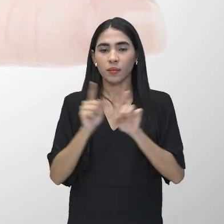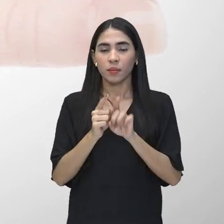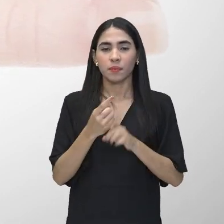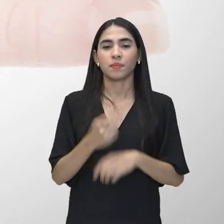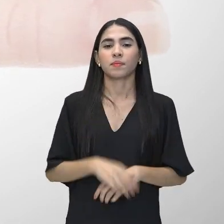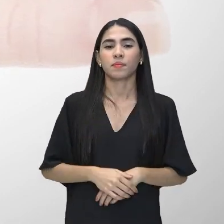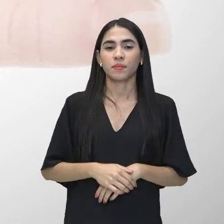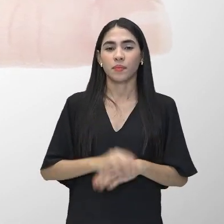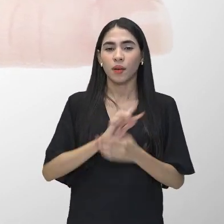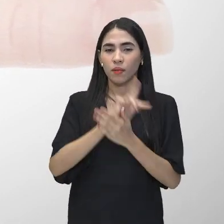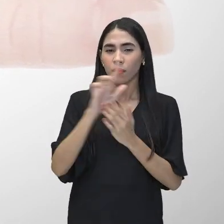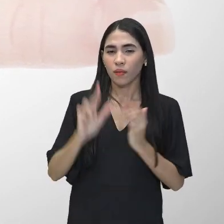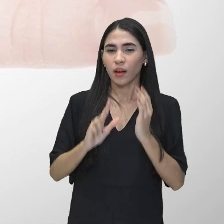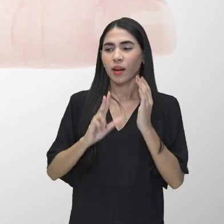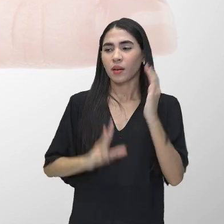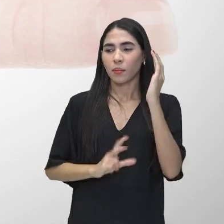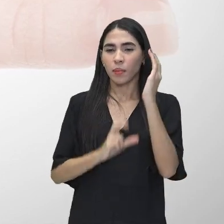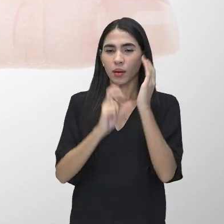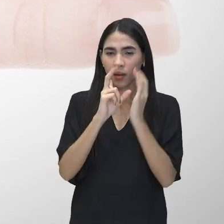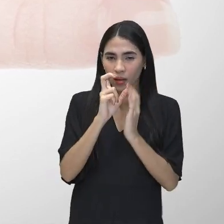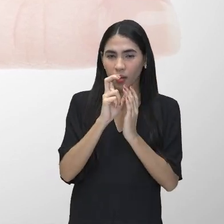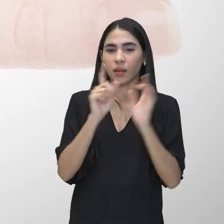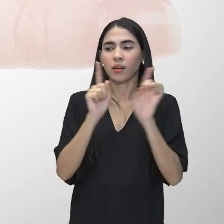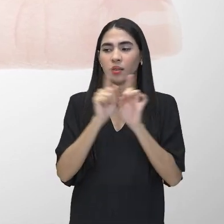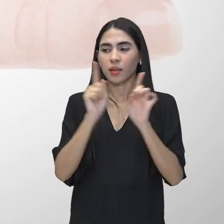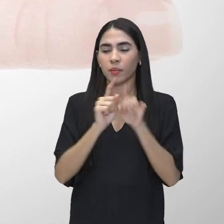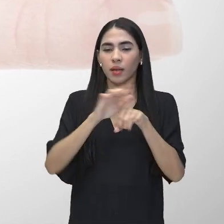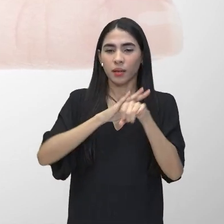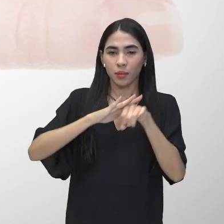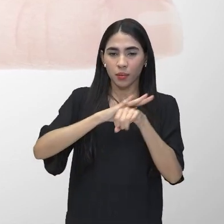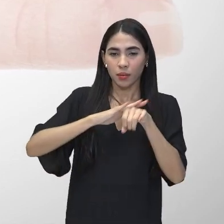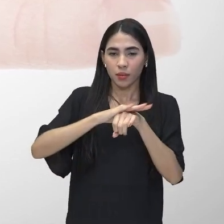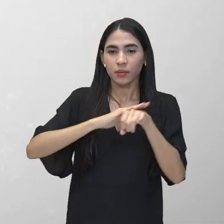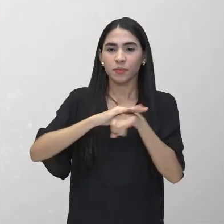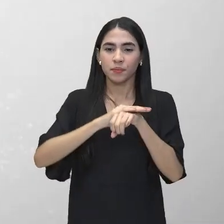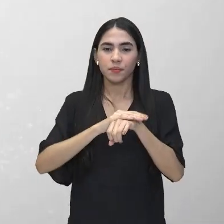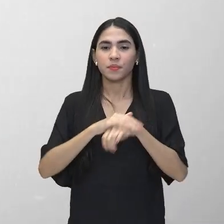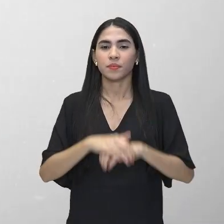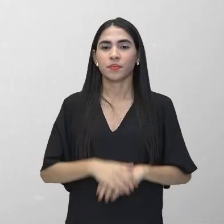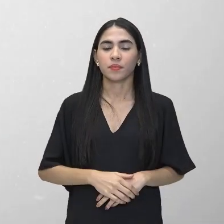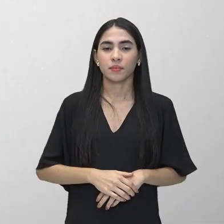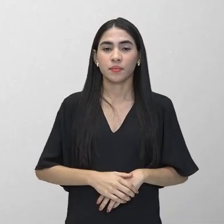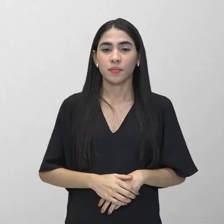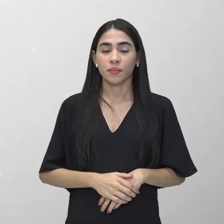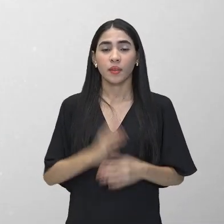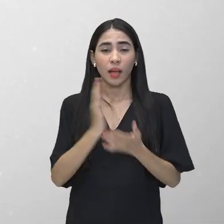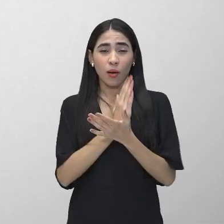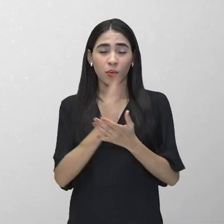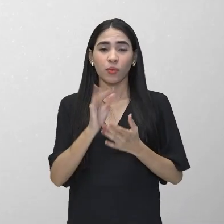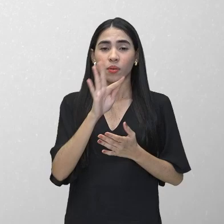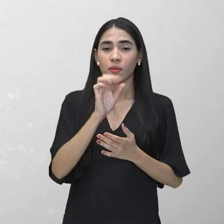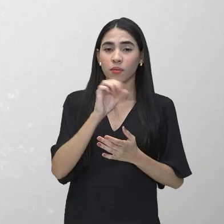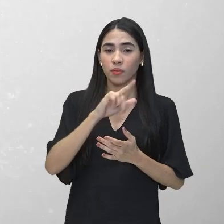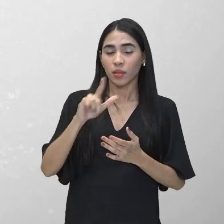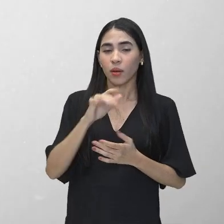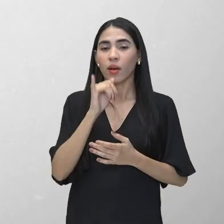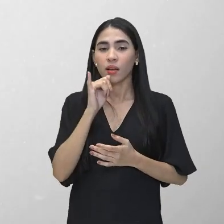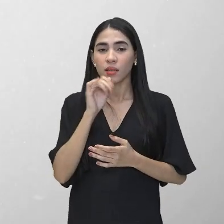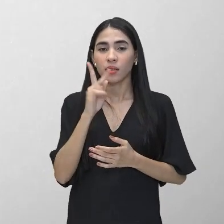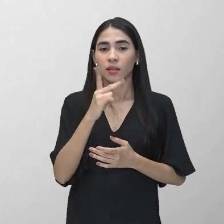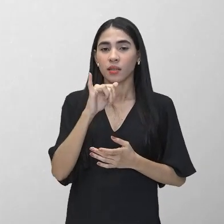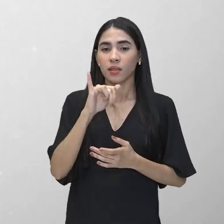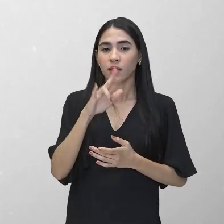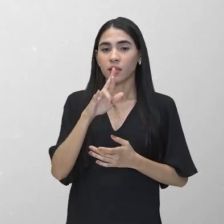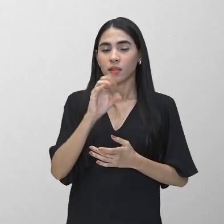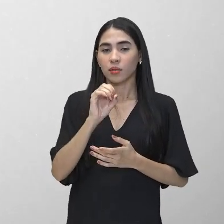do ácido pícrico, pomadas para queimaduras e detonantes. Alguns fenóis, como a